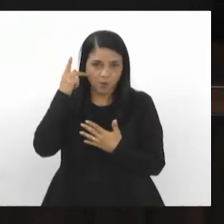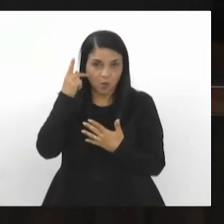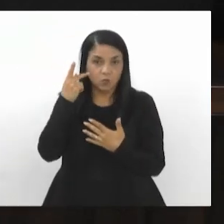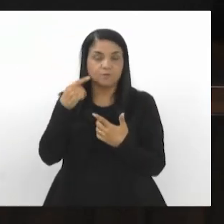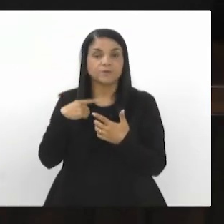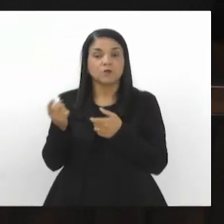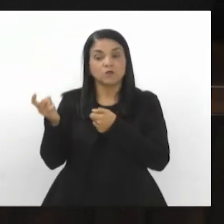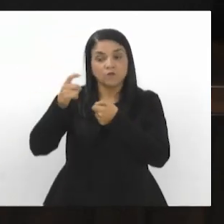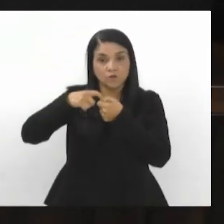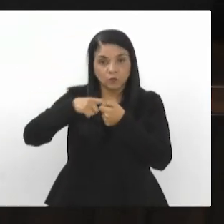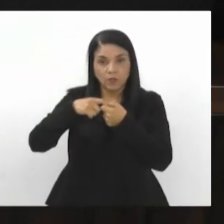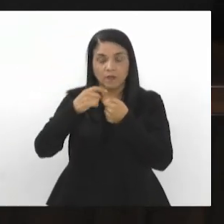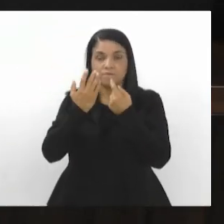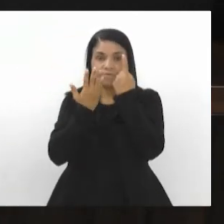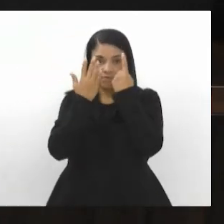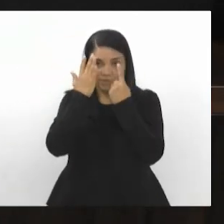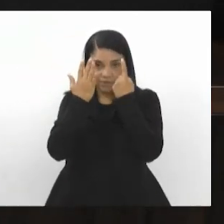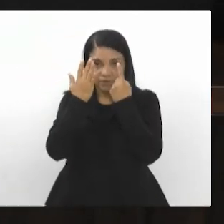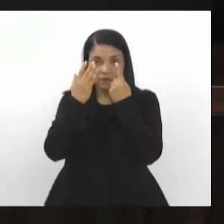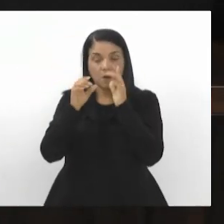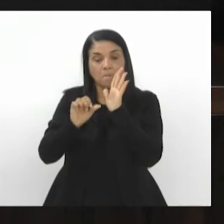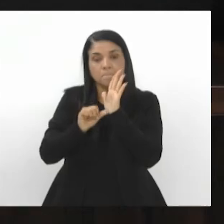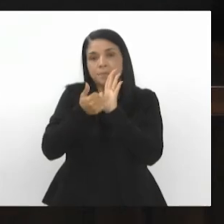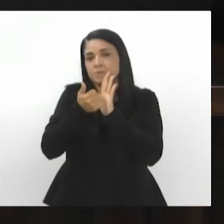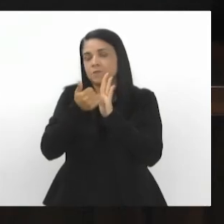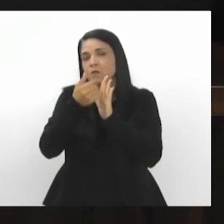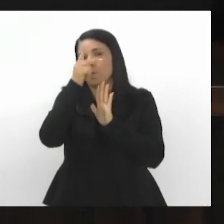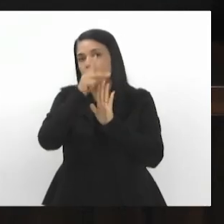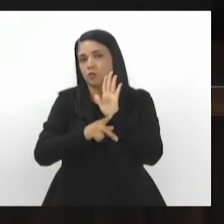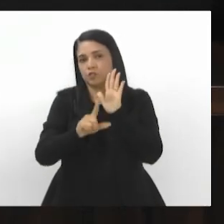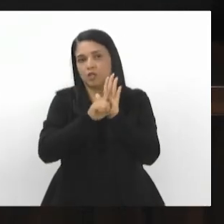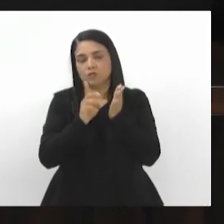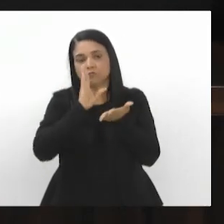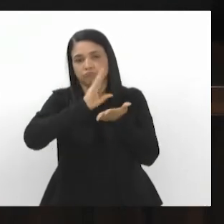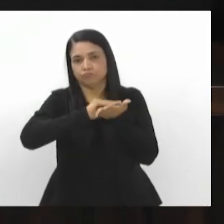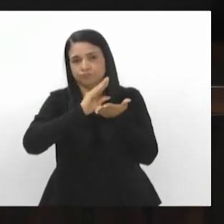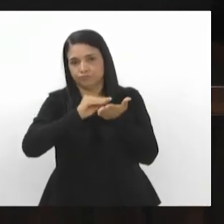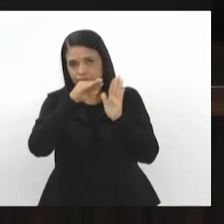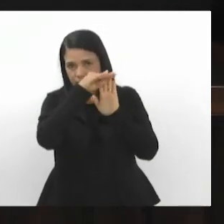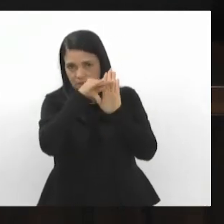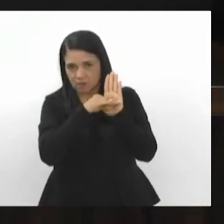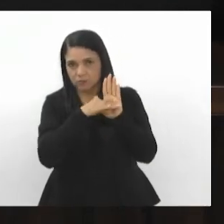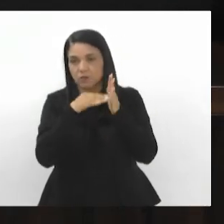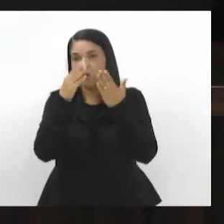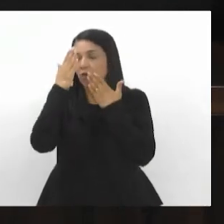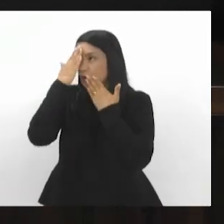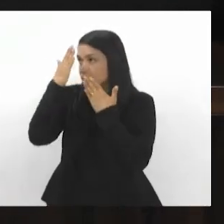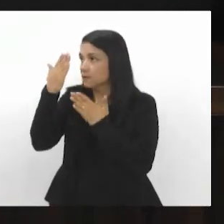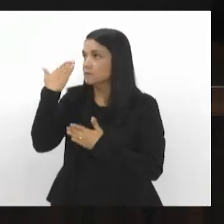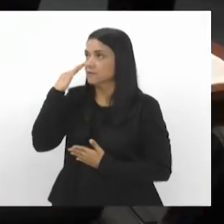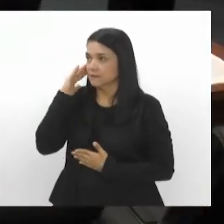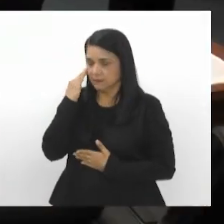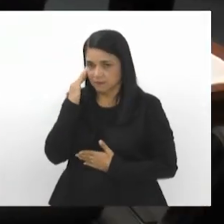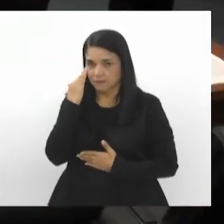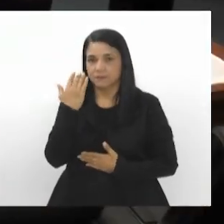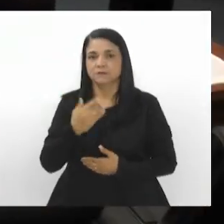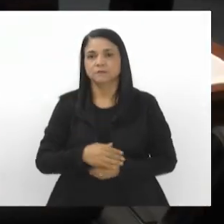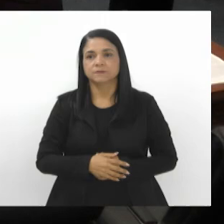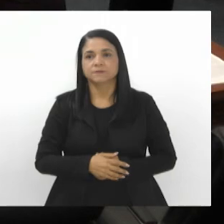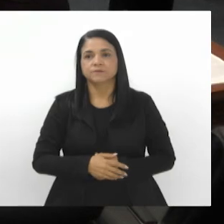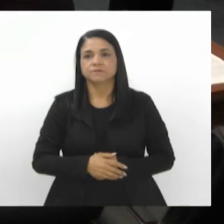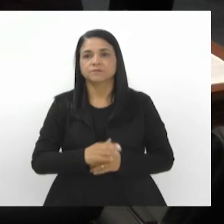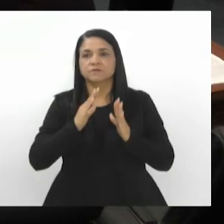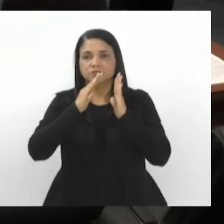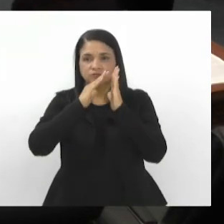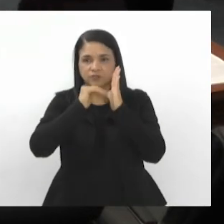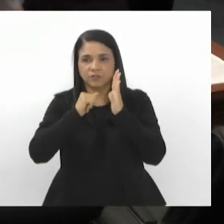gente prioriza como o primeiro da pauta quando voltar o ano legislativo da gente. Muito obrigado pela compreensão. Está